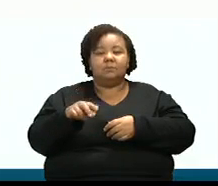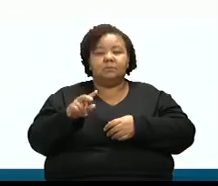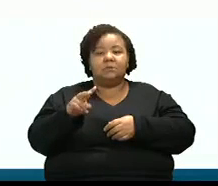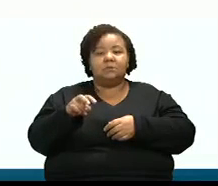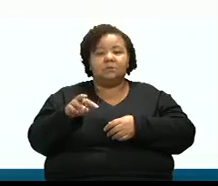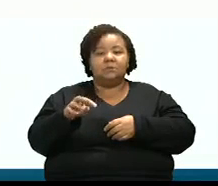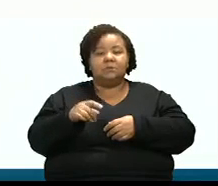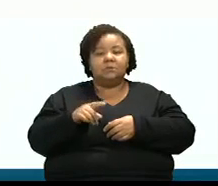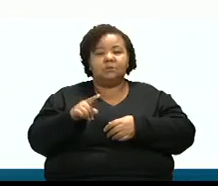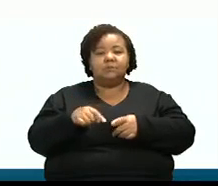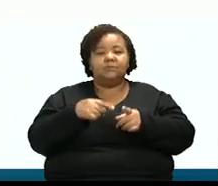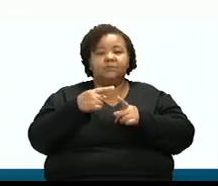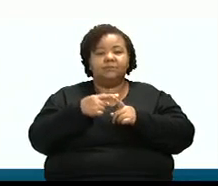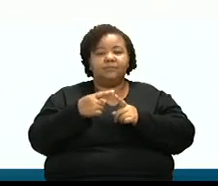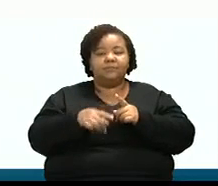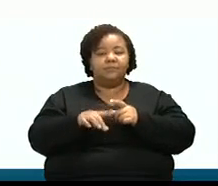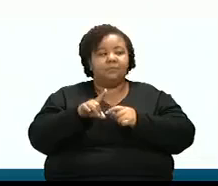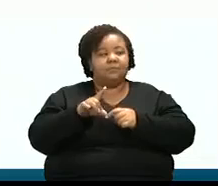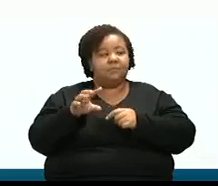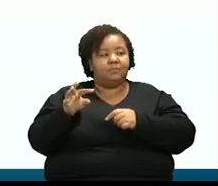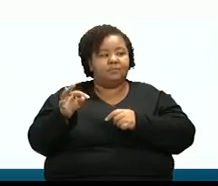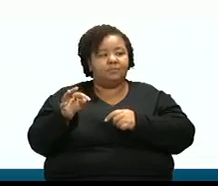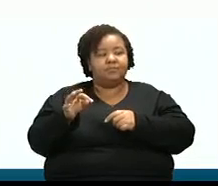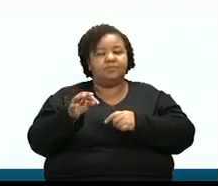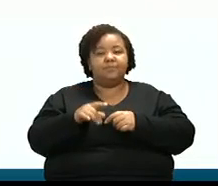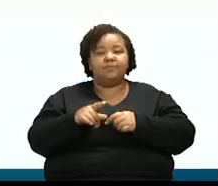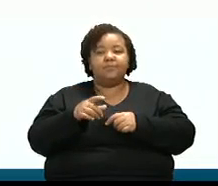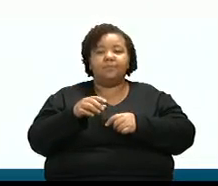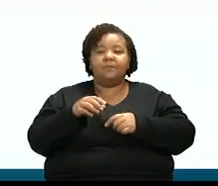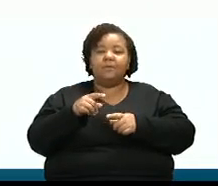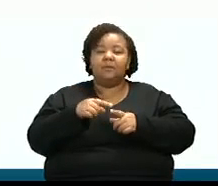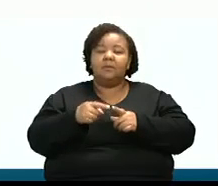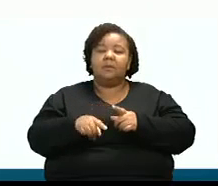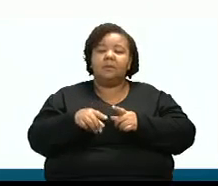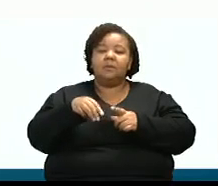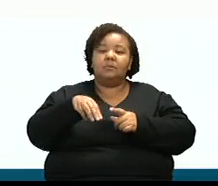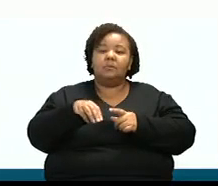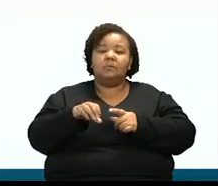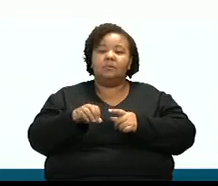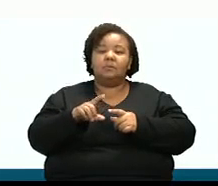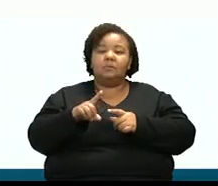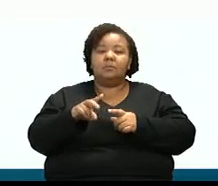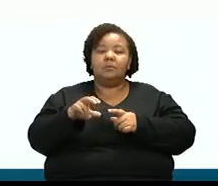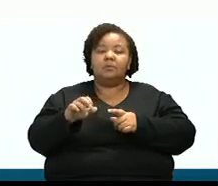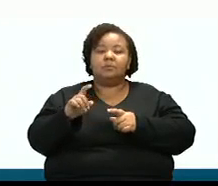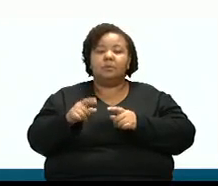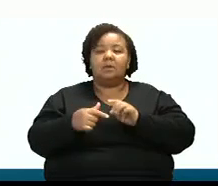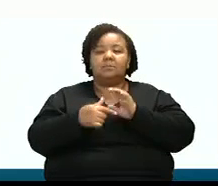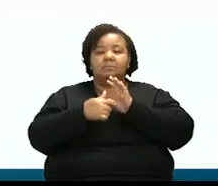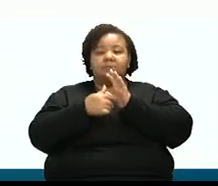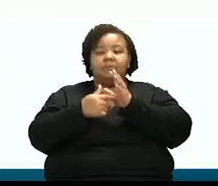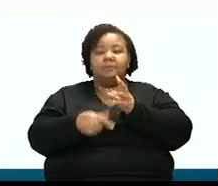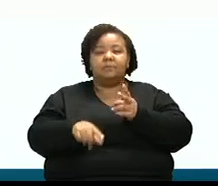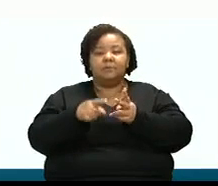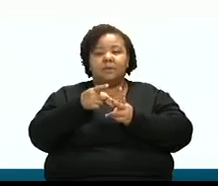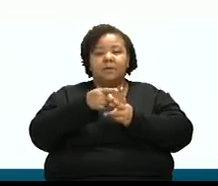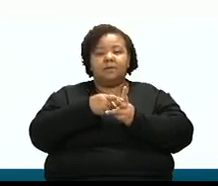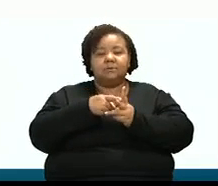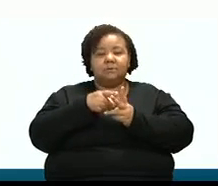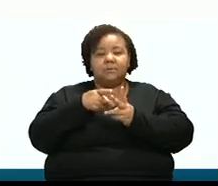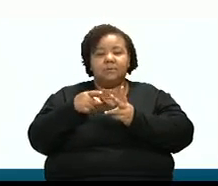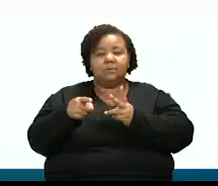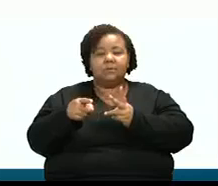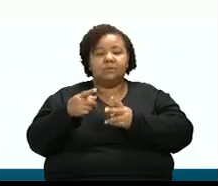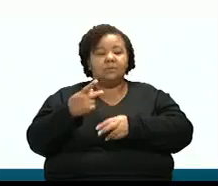de t, vezes dt. E o módulo de r' de t é expresso por essa raiz quadrada. Então, aqui nós